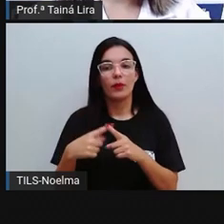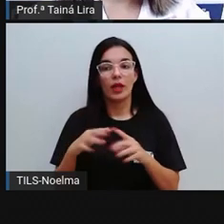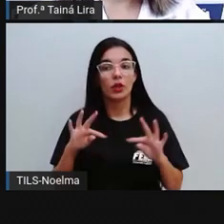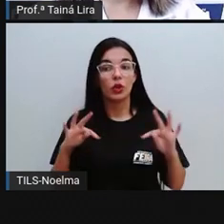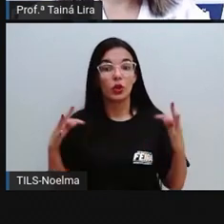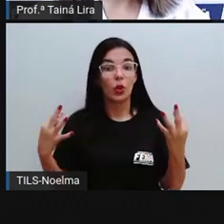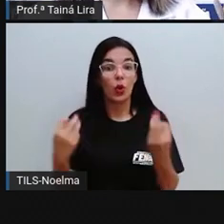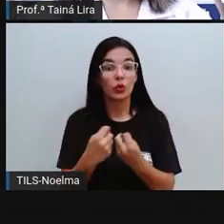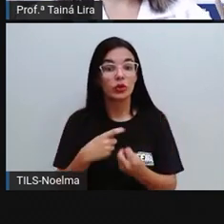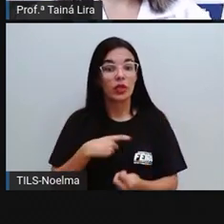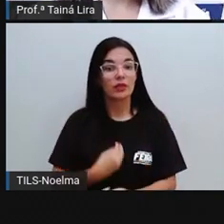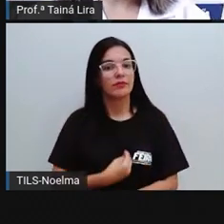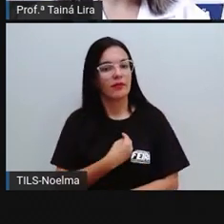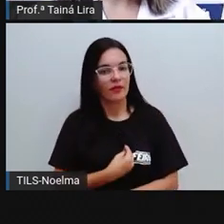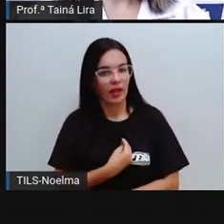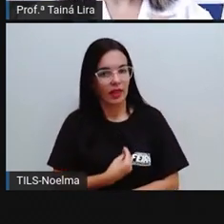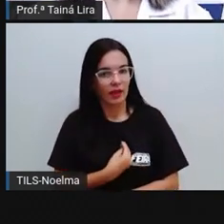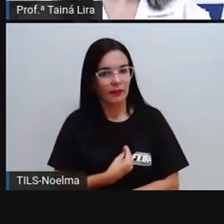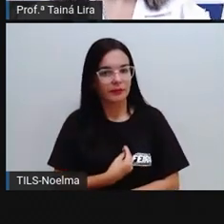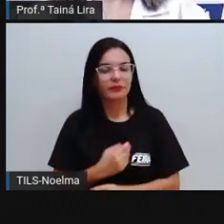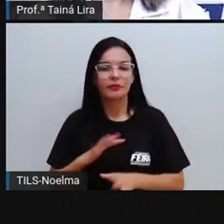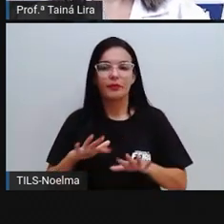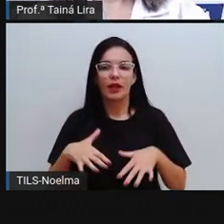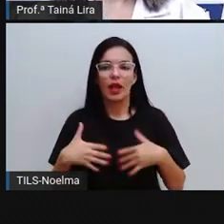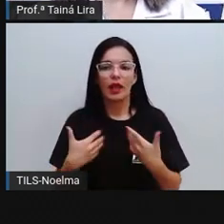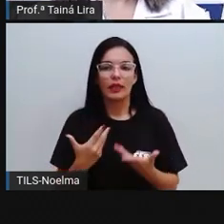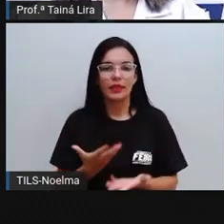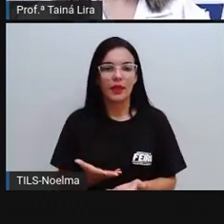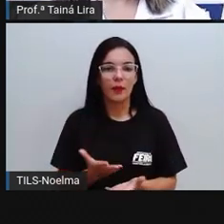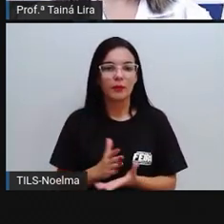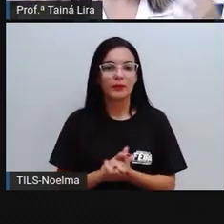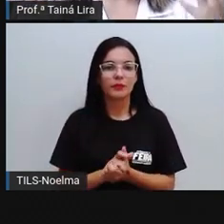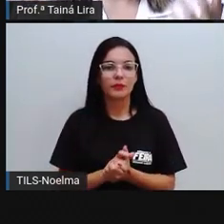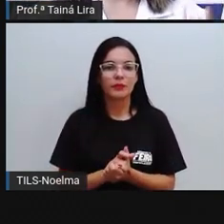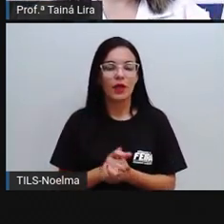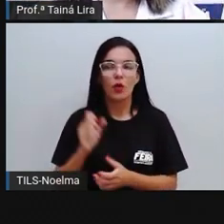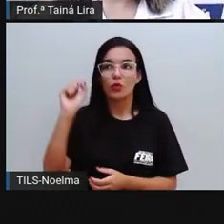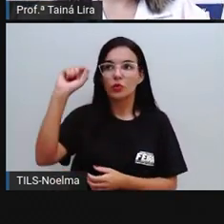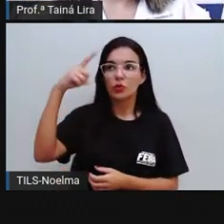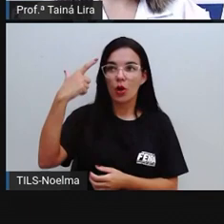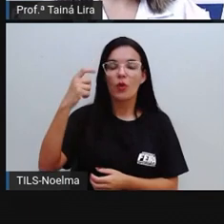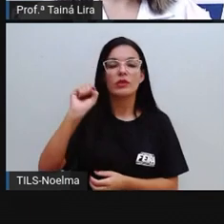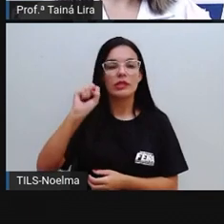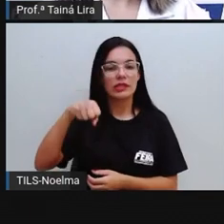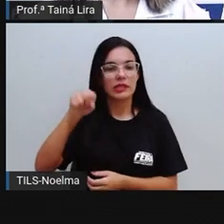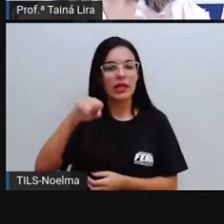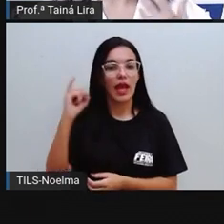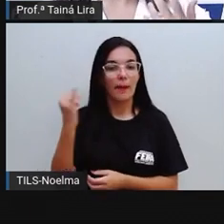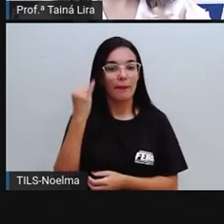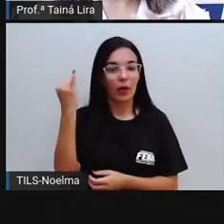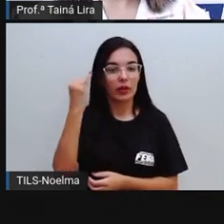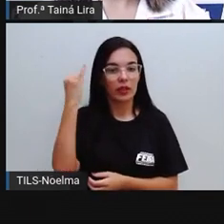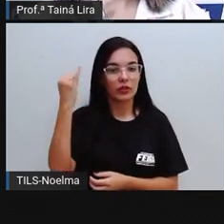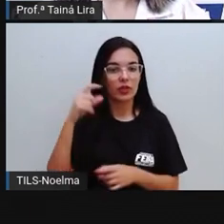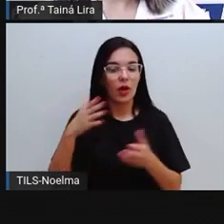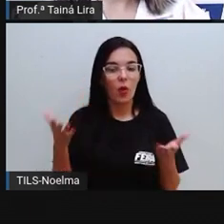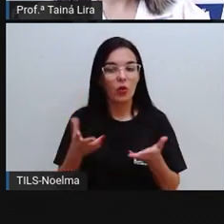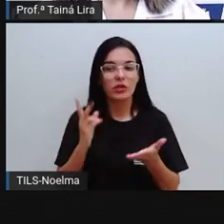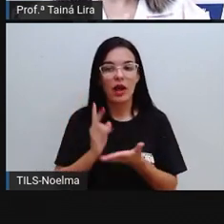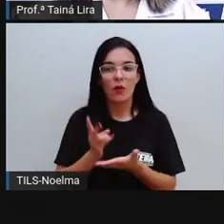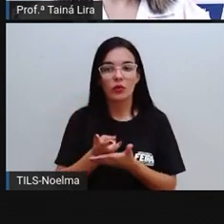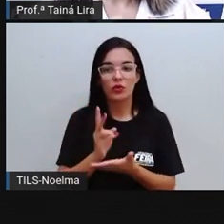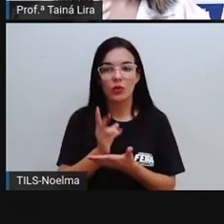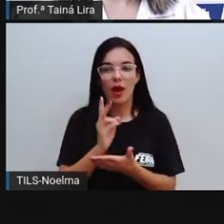somos seres vivos, tá bom? Que o sol é importante. Hoje nós vamos falar, continuar